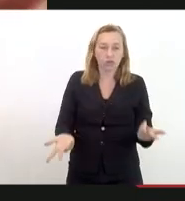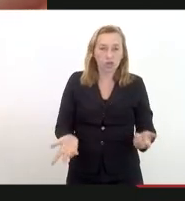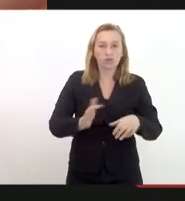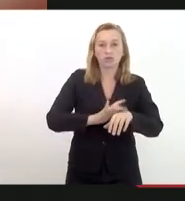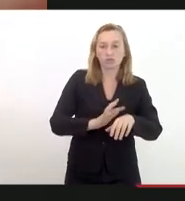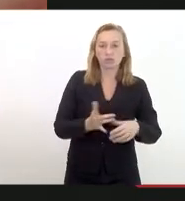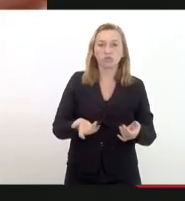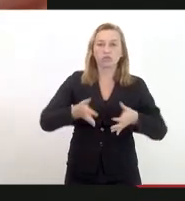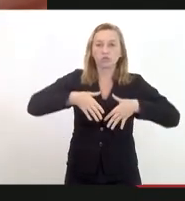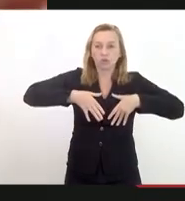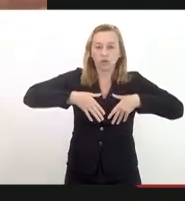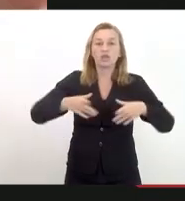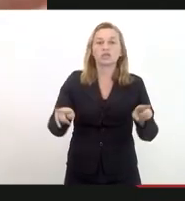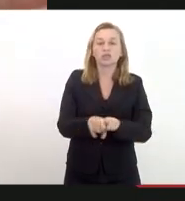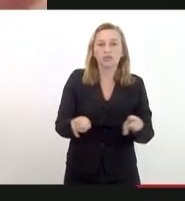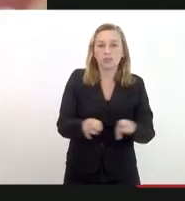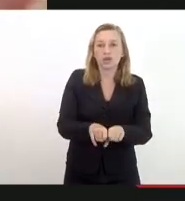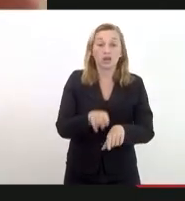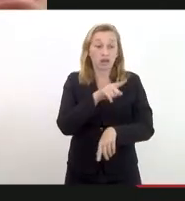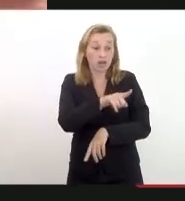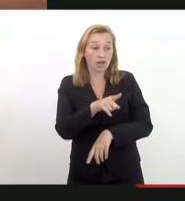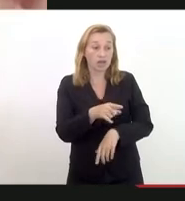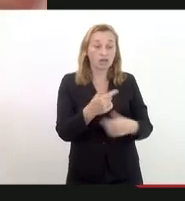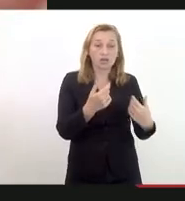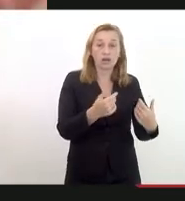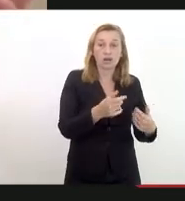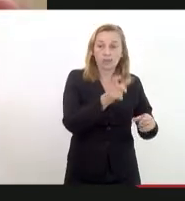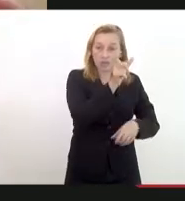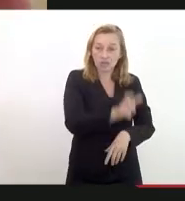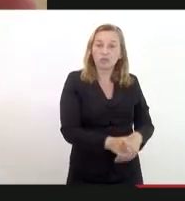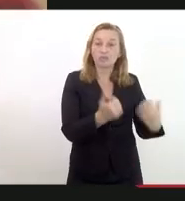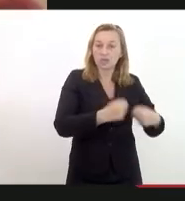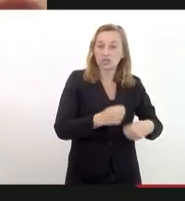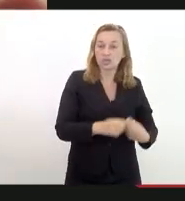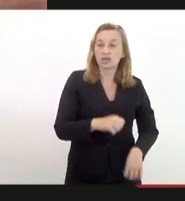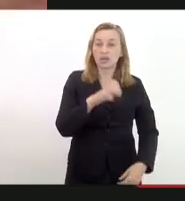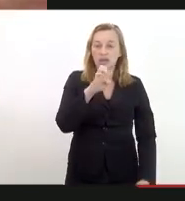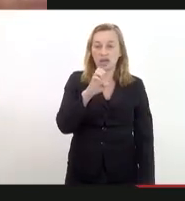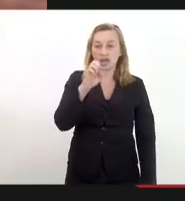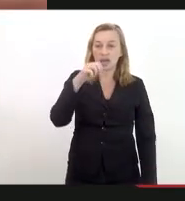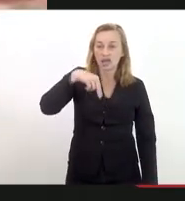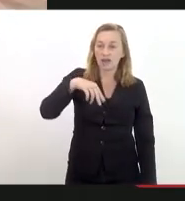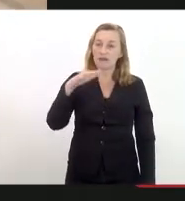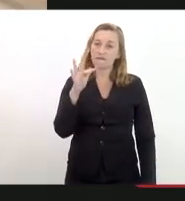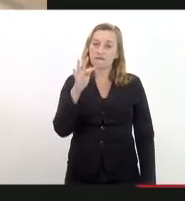em enfermaria, até daquele paciente multiresistente ou daquele paciente que eventualmente precisa